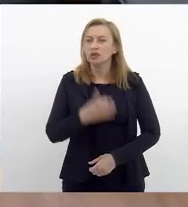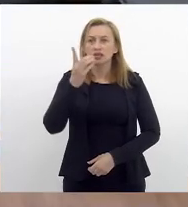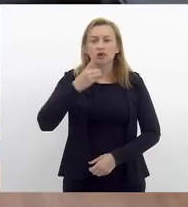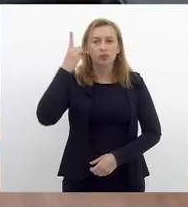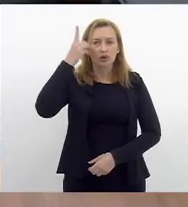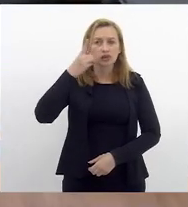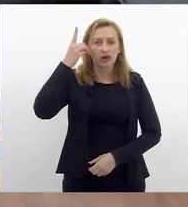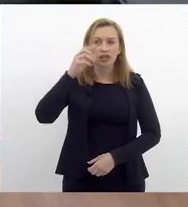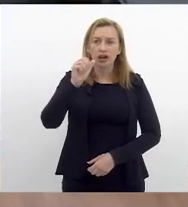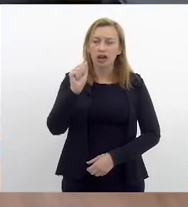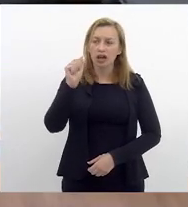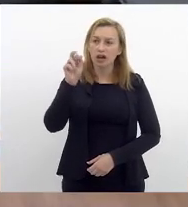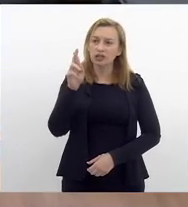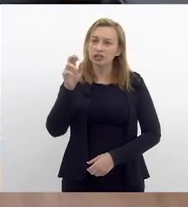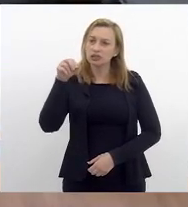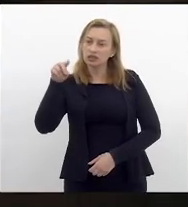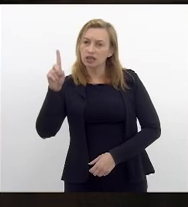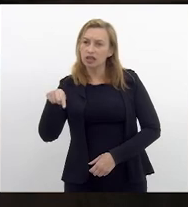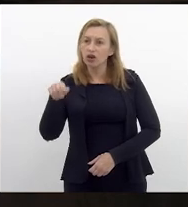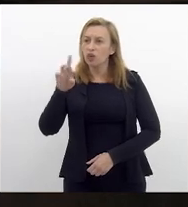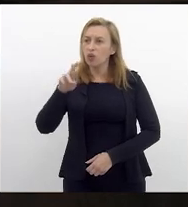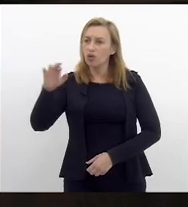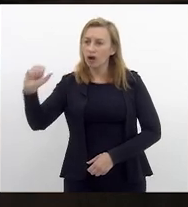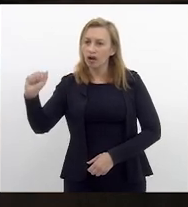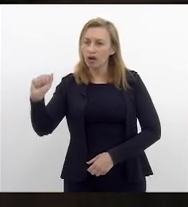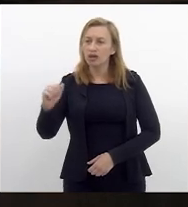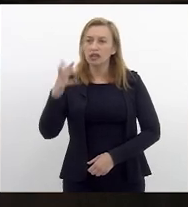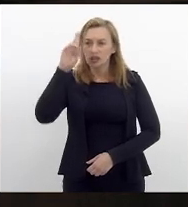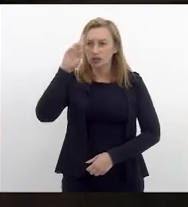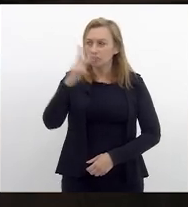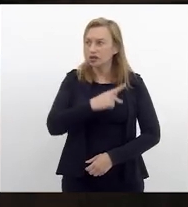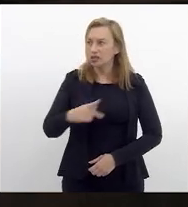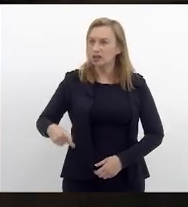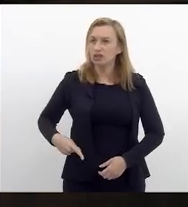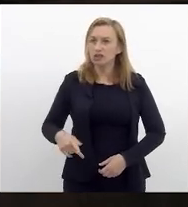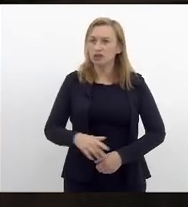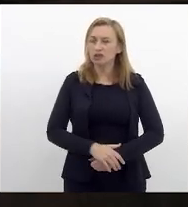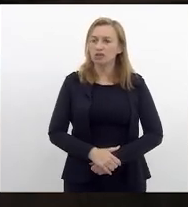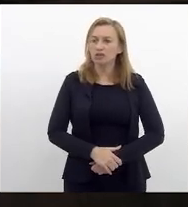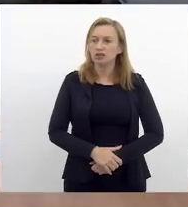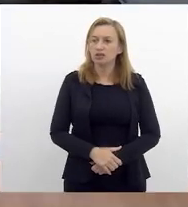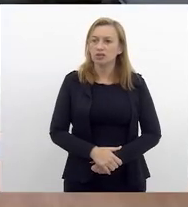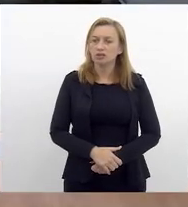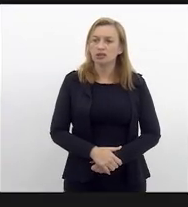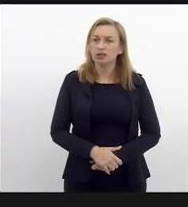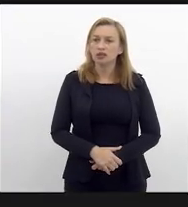Deputado André Correia. Senhor presidente,